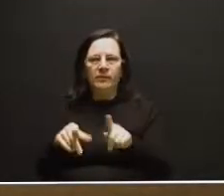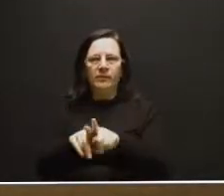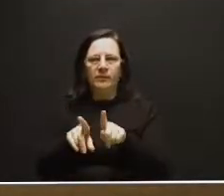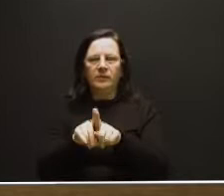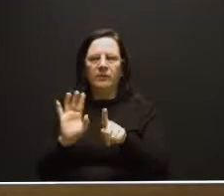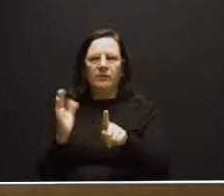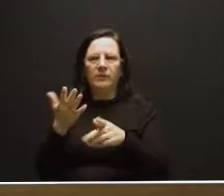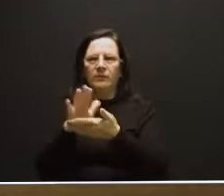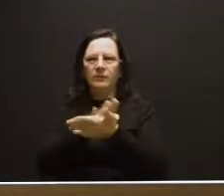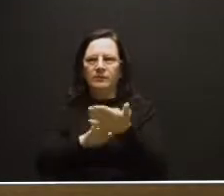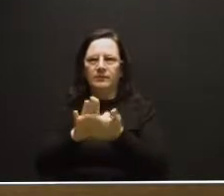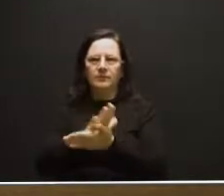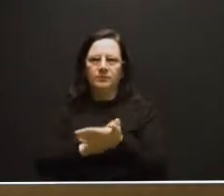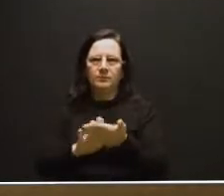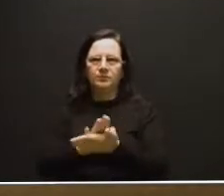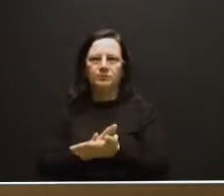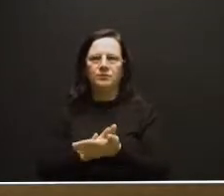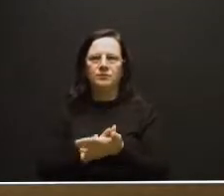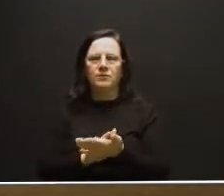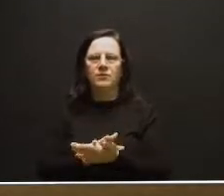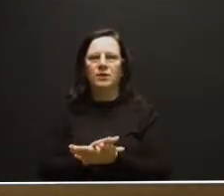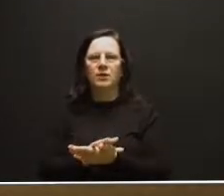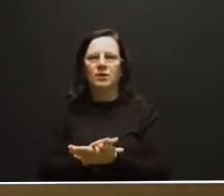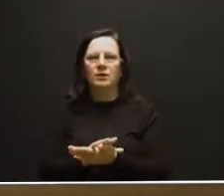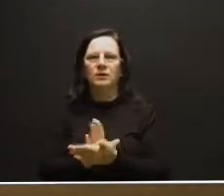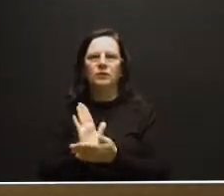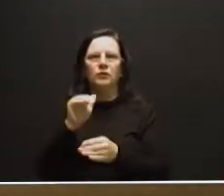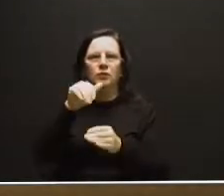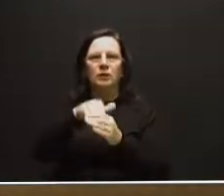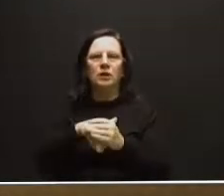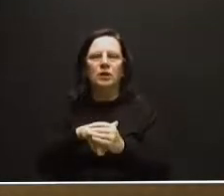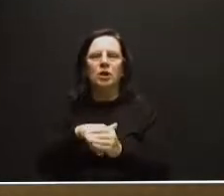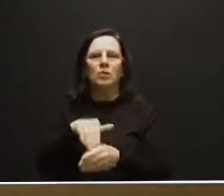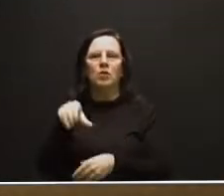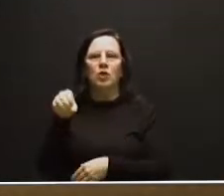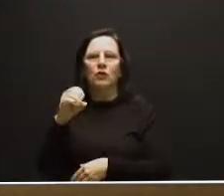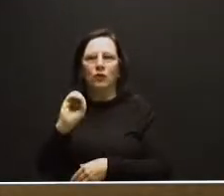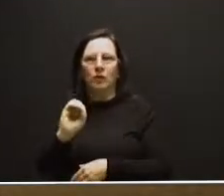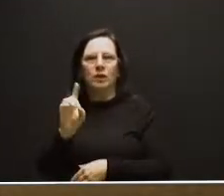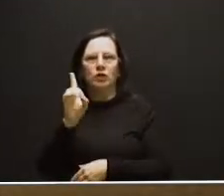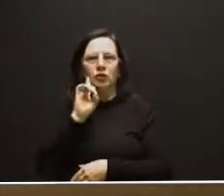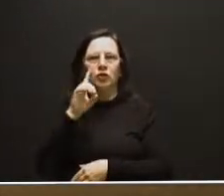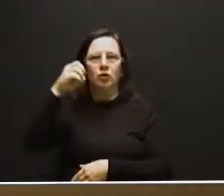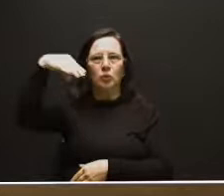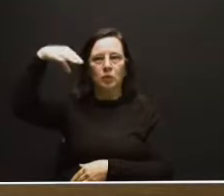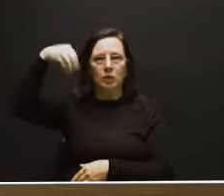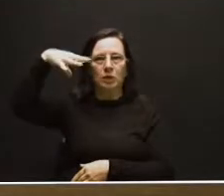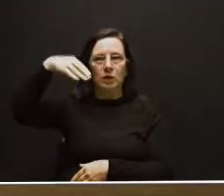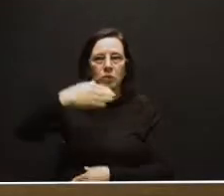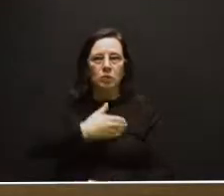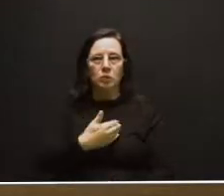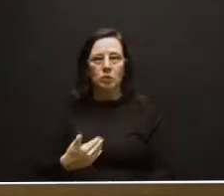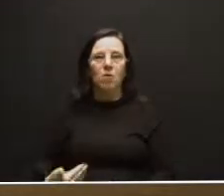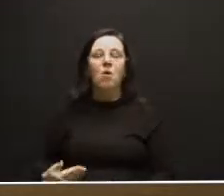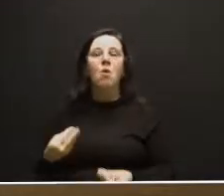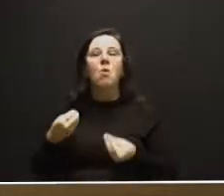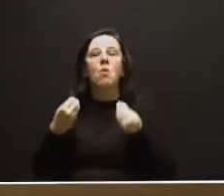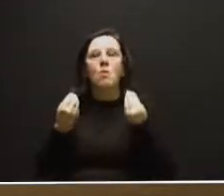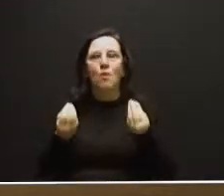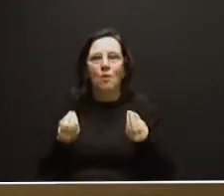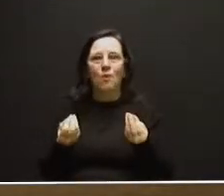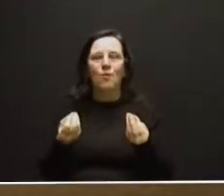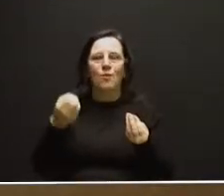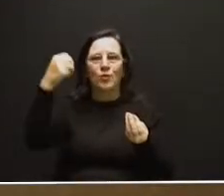acontece voltamos a pouco mais de 90 dias a contribuição de iluminação pública e com iluminação pública está acontecendo na nossa